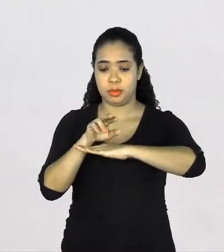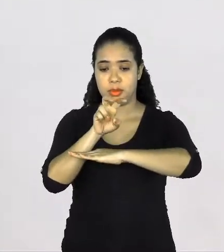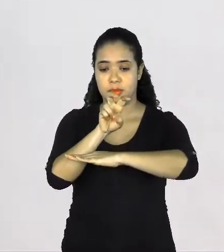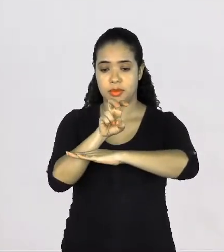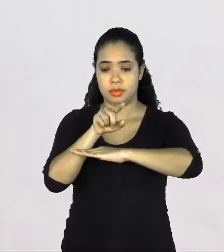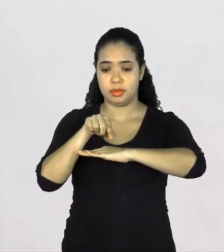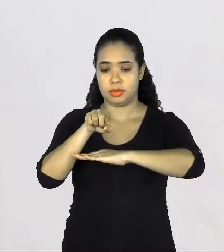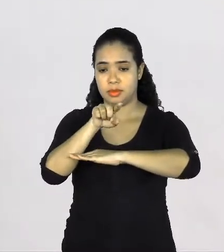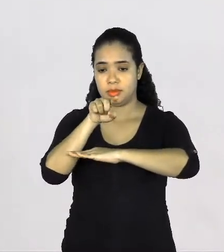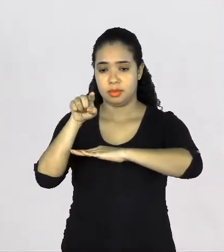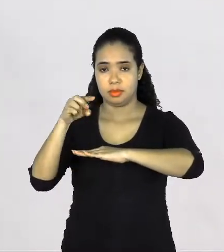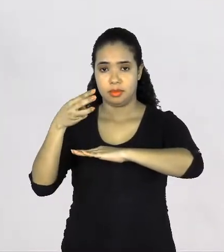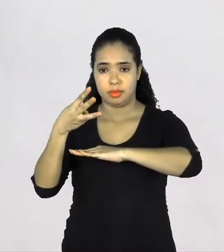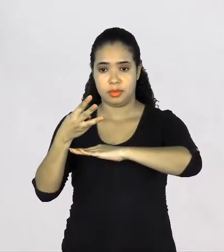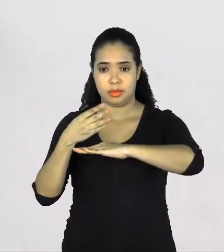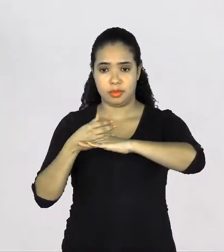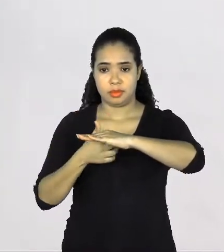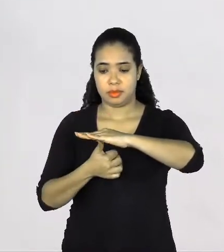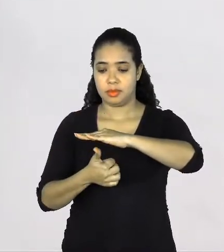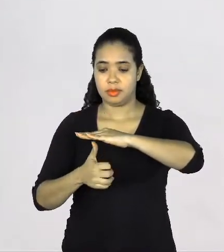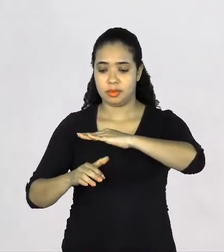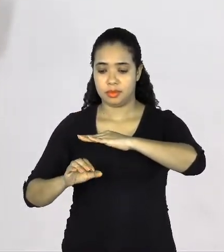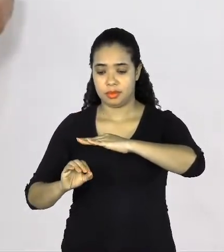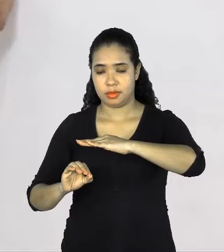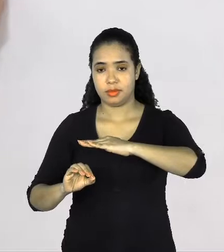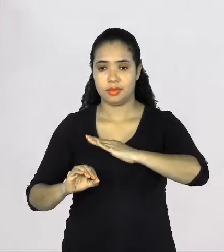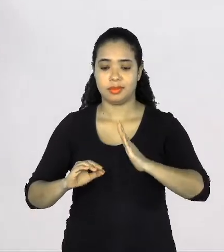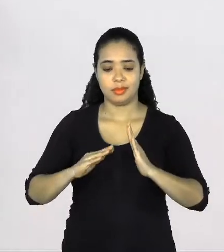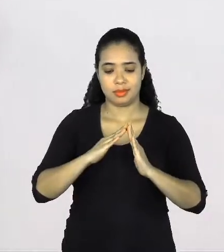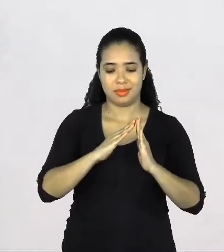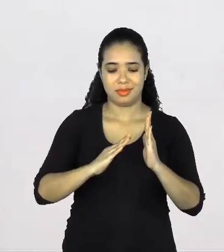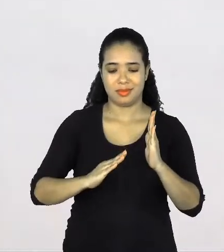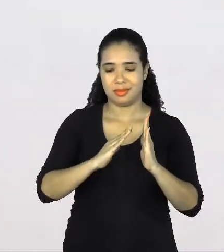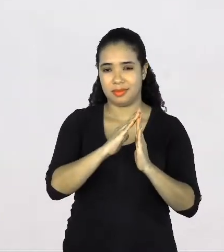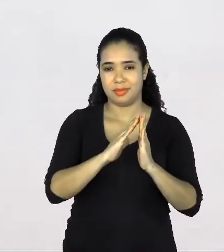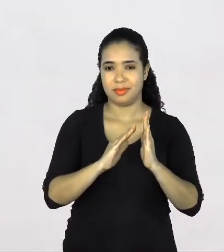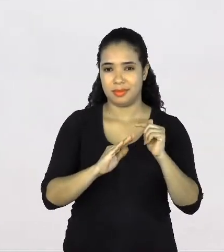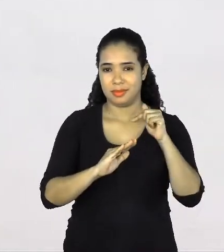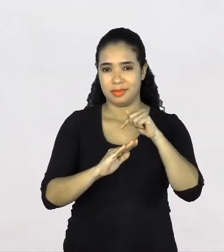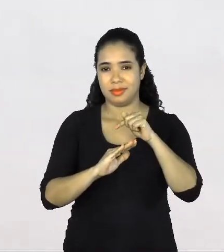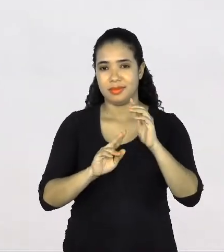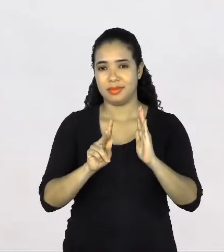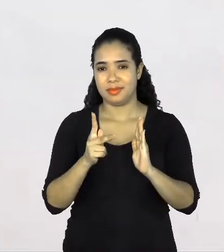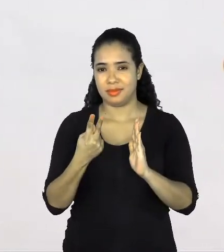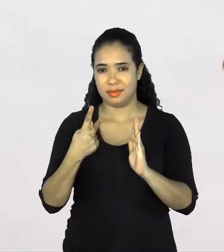Aqui eu já apliquei o conceito. O que fica daqui é resolver essa fração. Então,